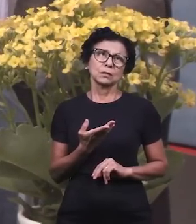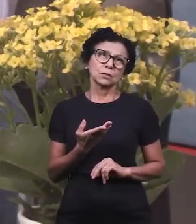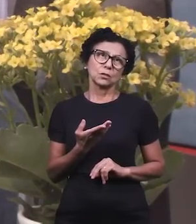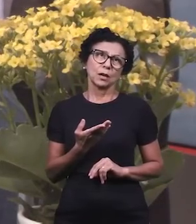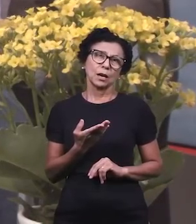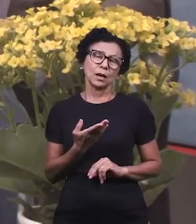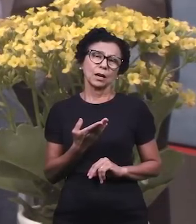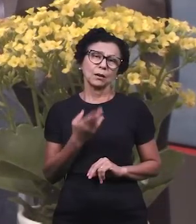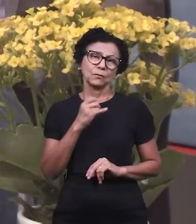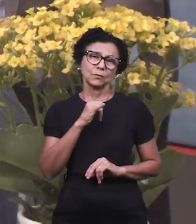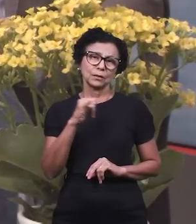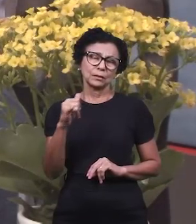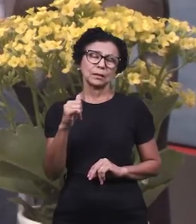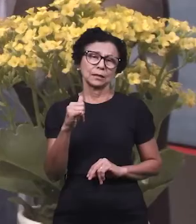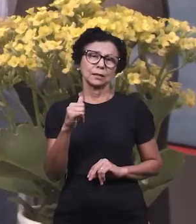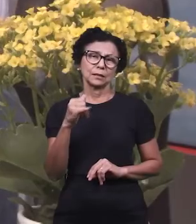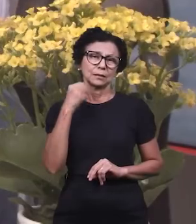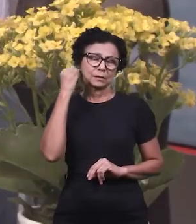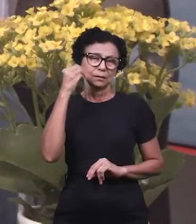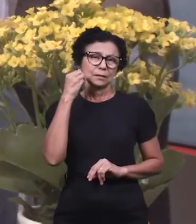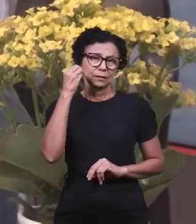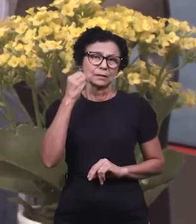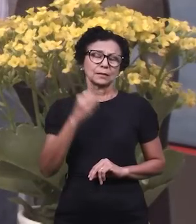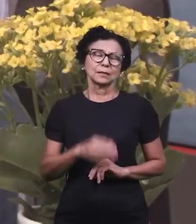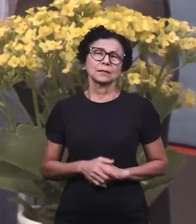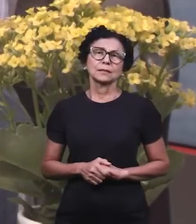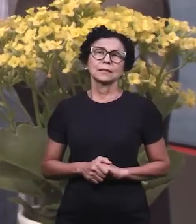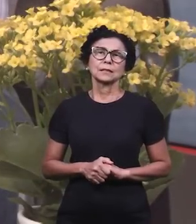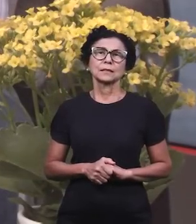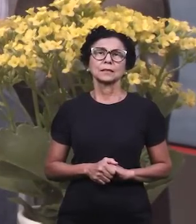Eu vou resumir bastante isso aí, mas